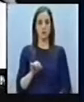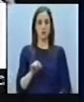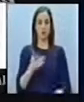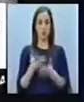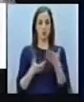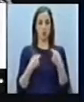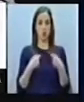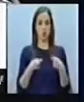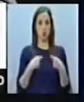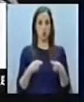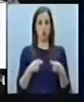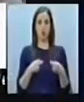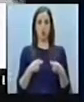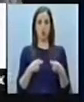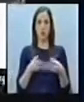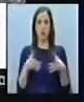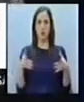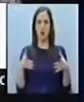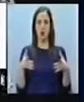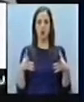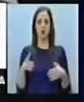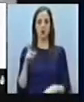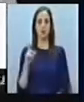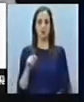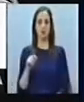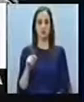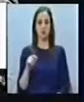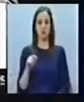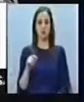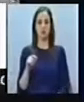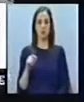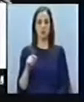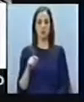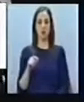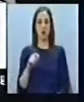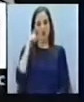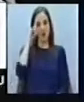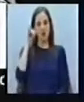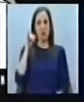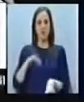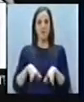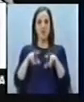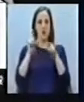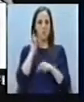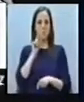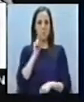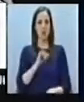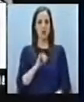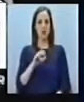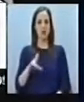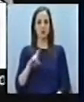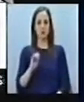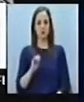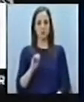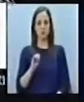mais significativas e uma das linhas de evolução necessárias do IRS dos